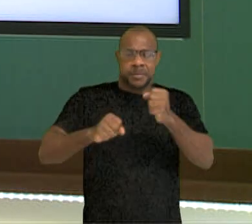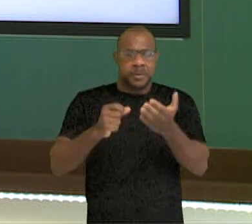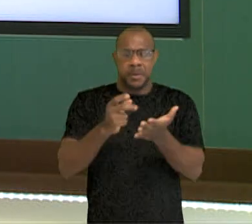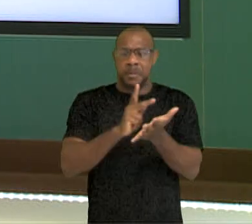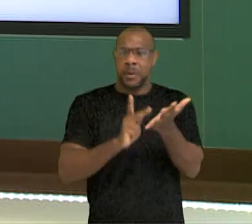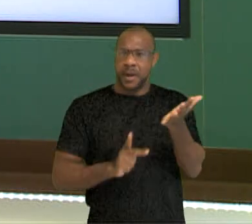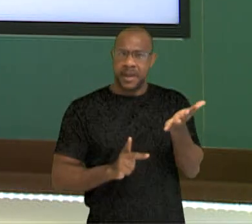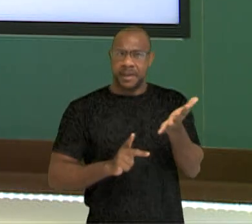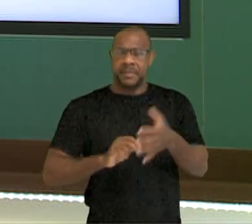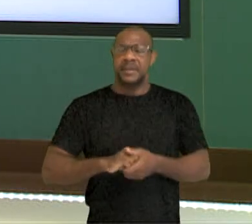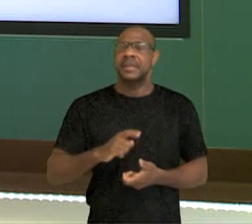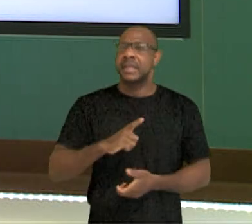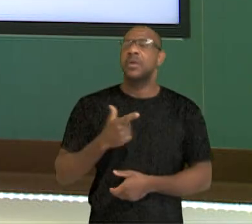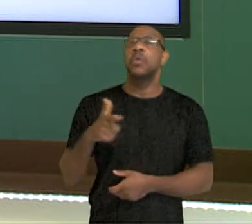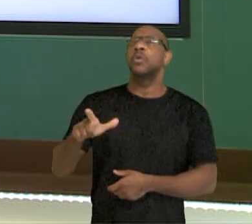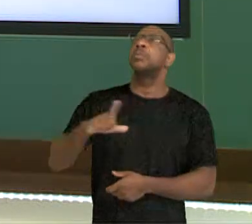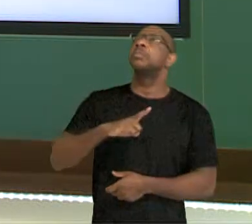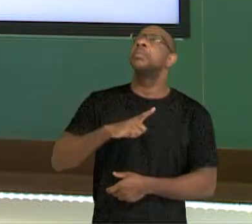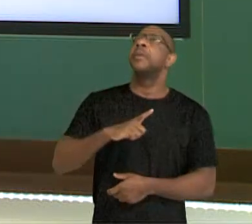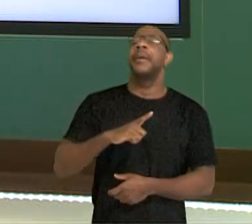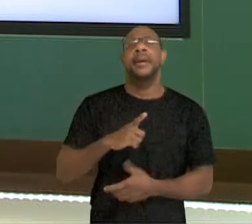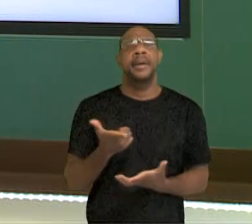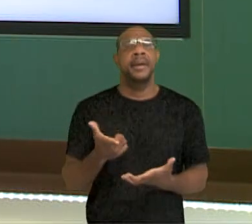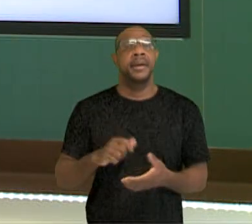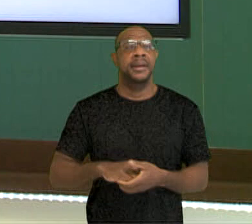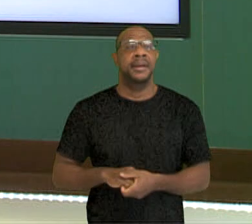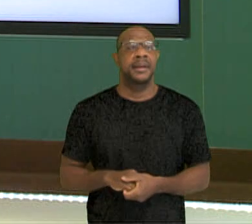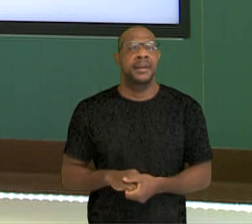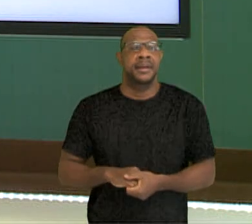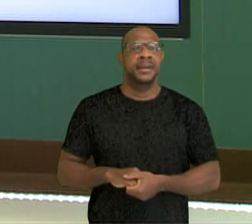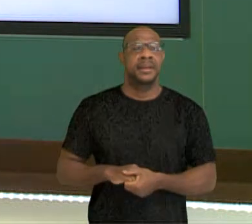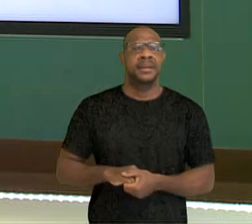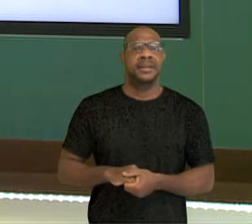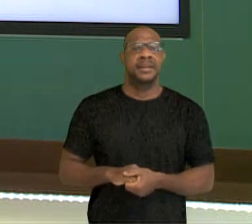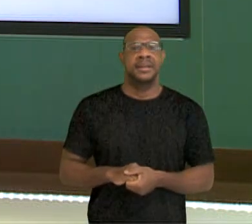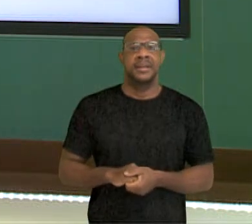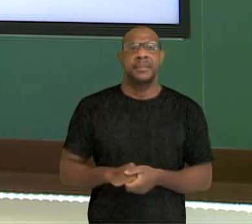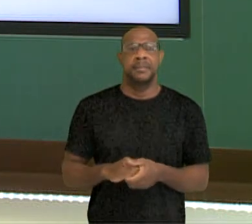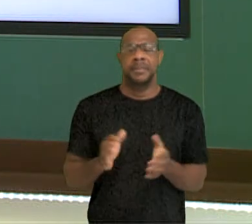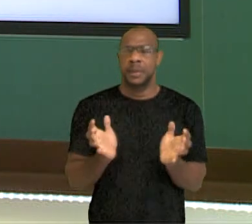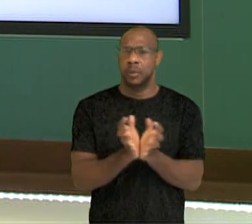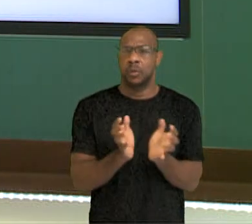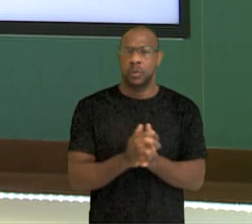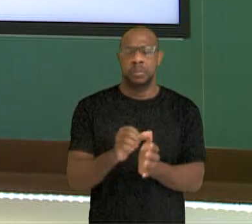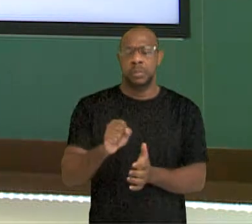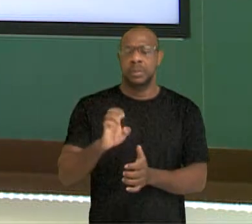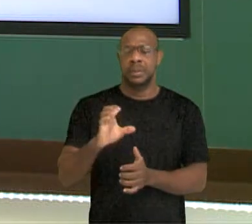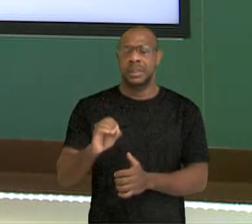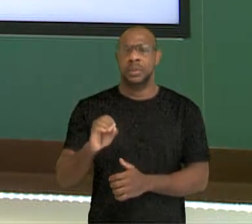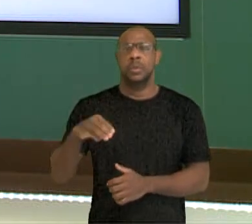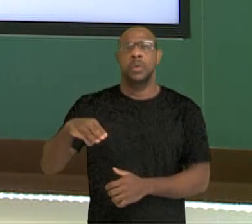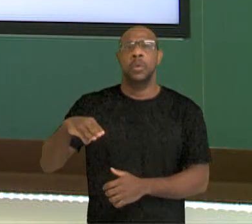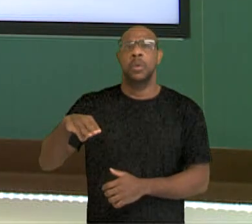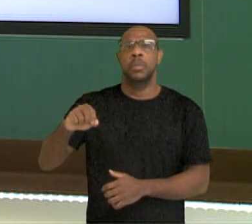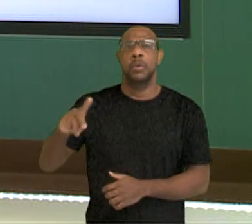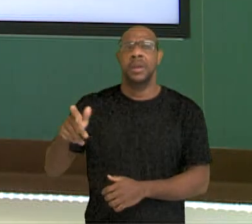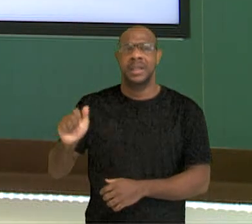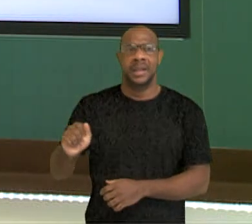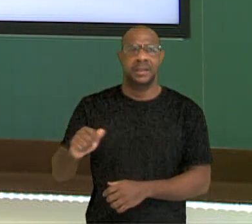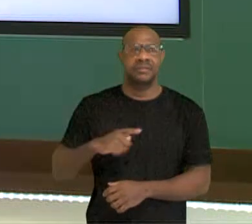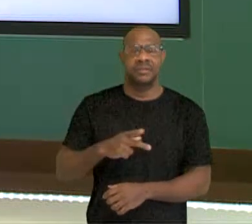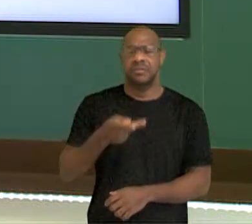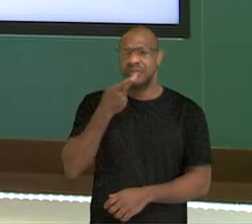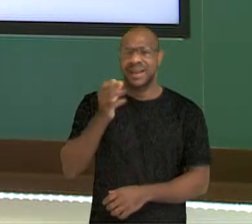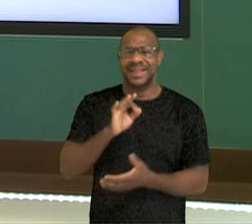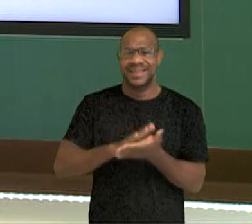um outro poema musicado pela banda Secos e Molhados que diz: não digas nada, supor o que dirá, tua